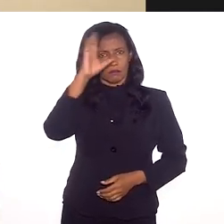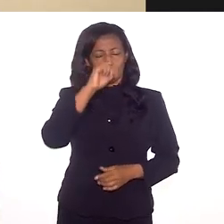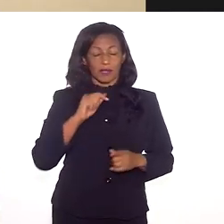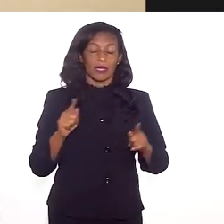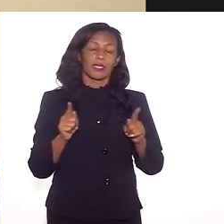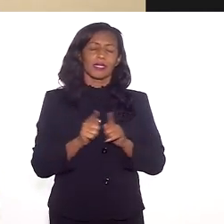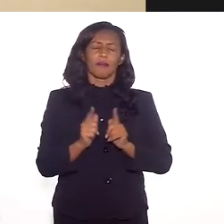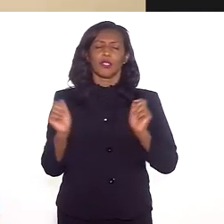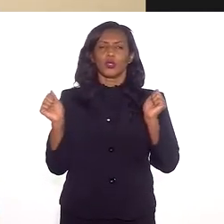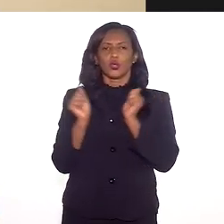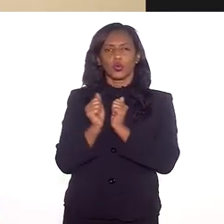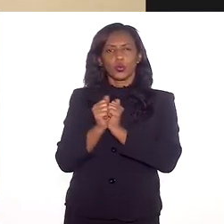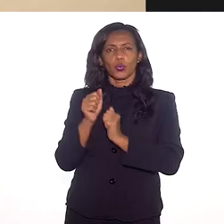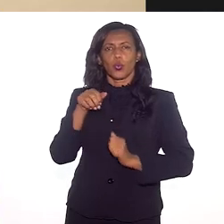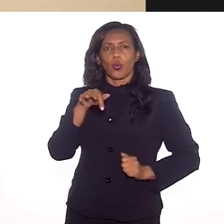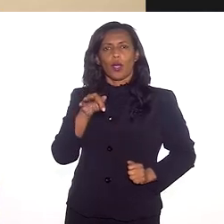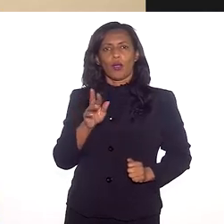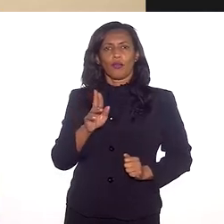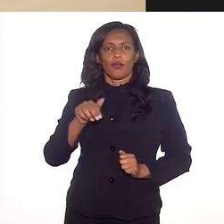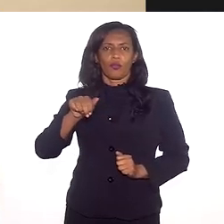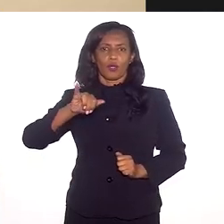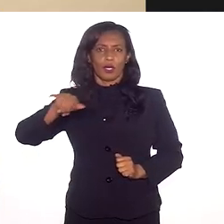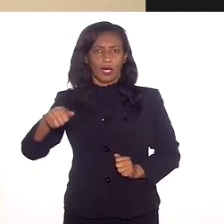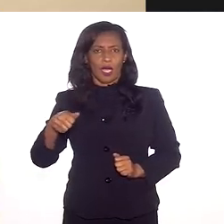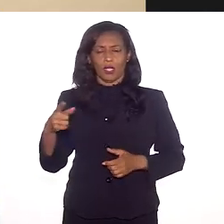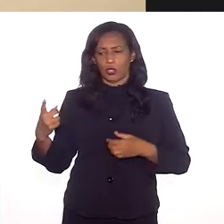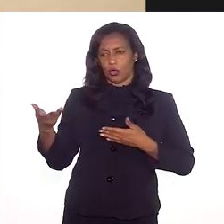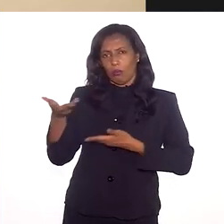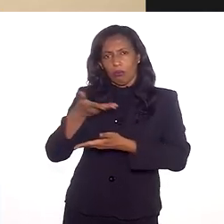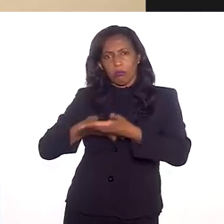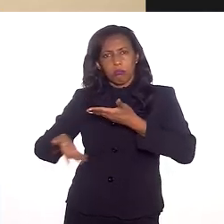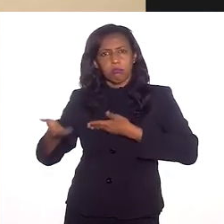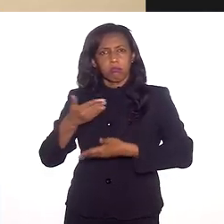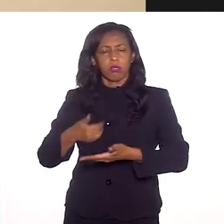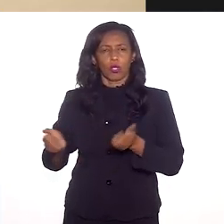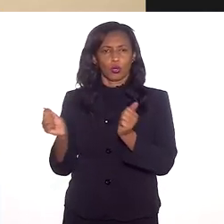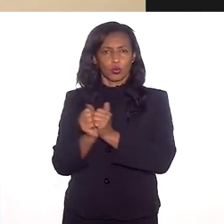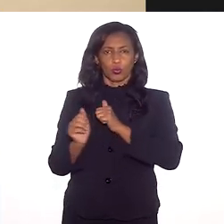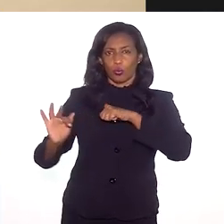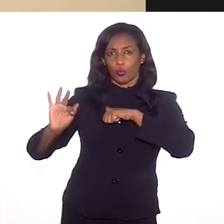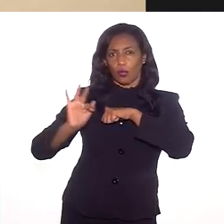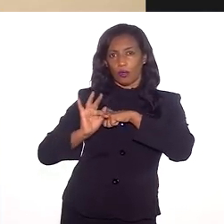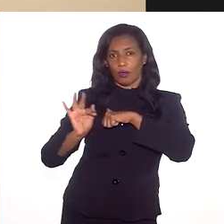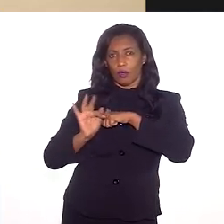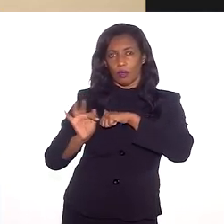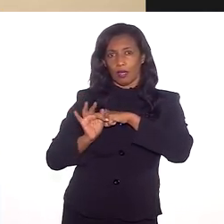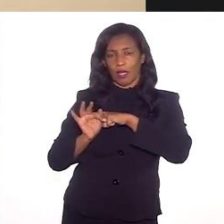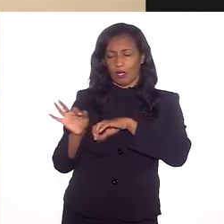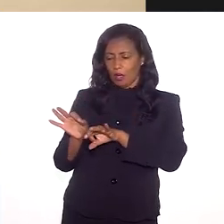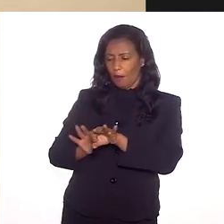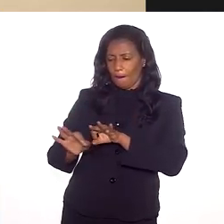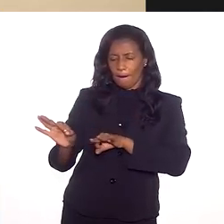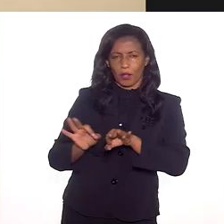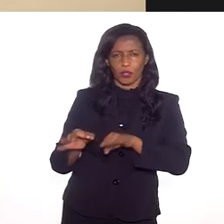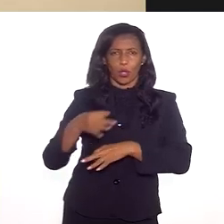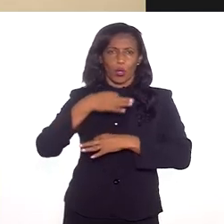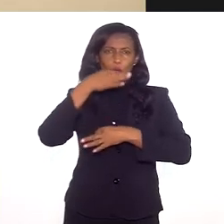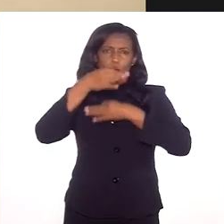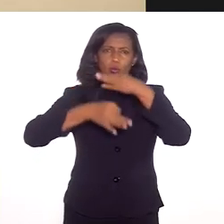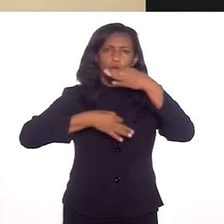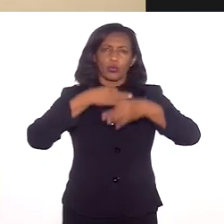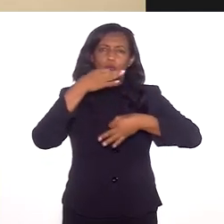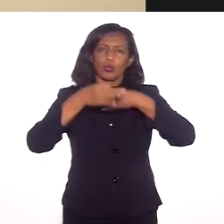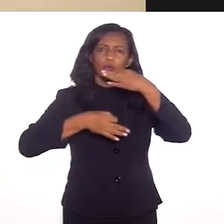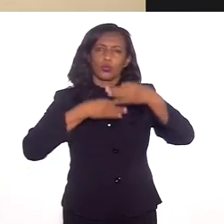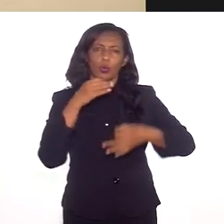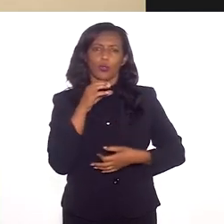Realizamos em parceria com a FUNARG, dentro já do nosso acordo de cooperação técnica, o projeto Sons da Inconfidência,